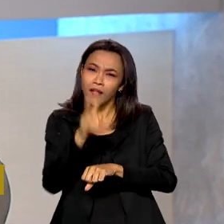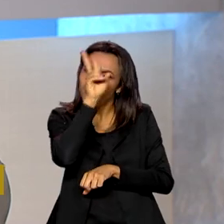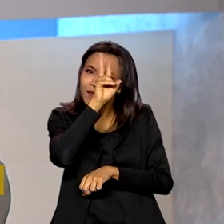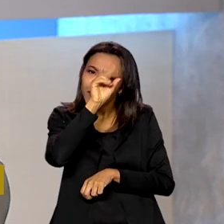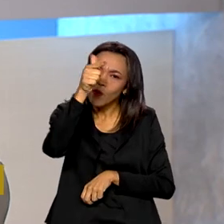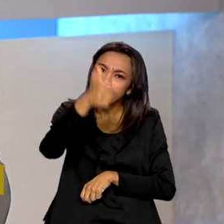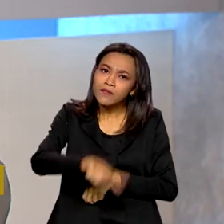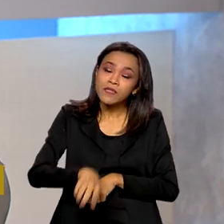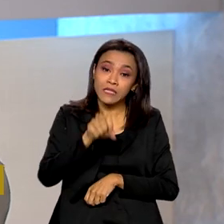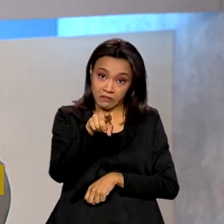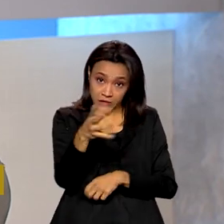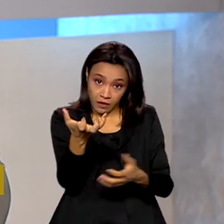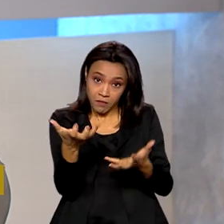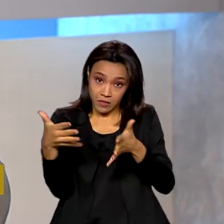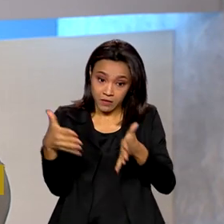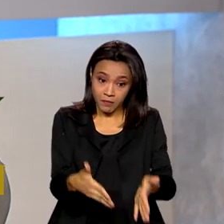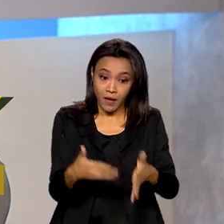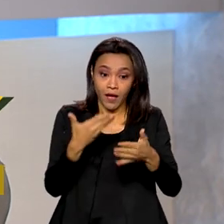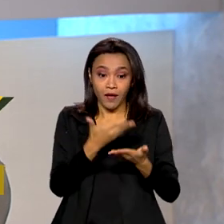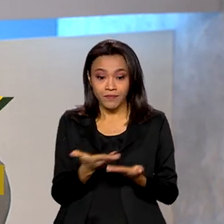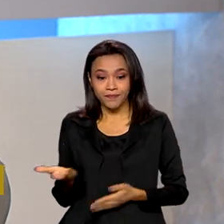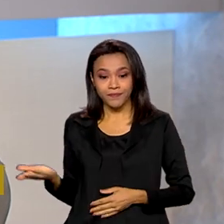quiser participar,